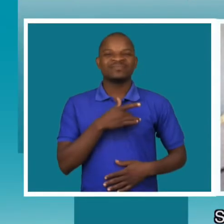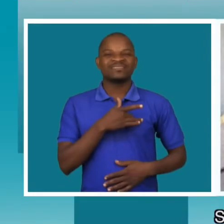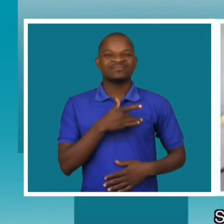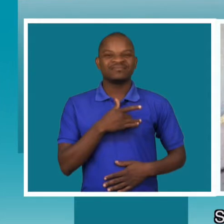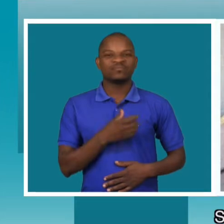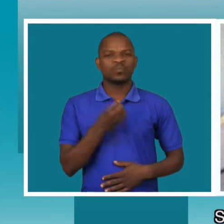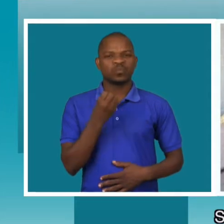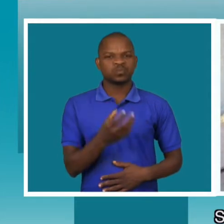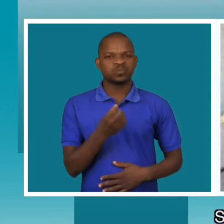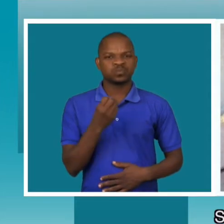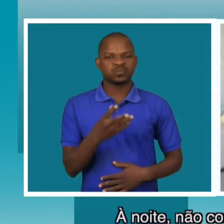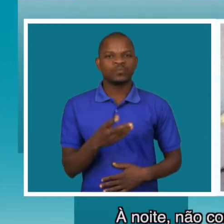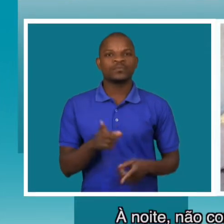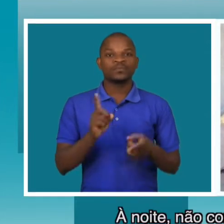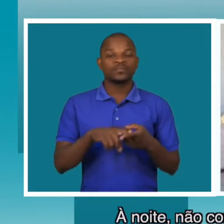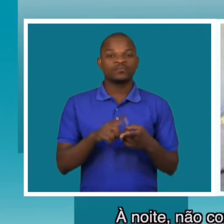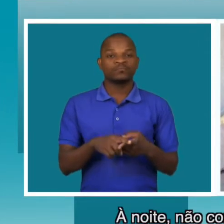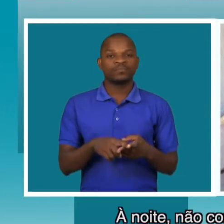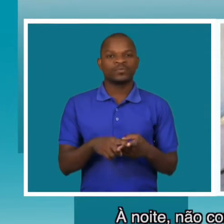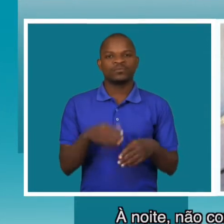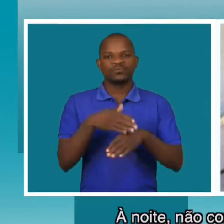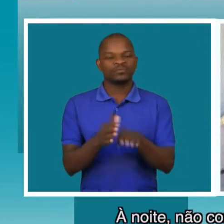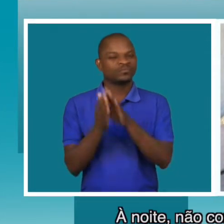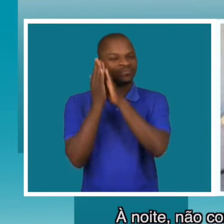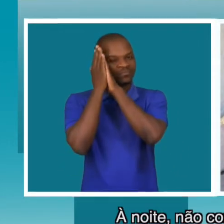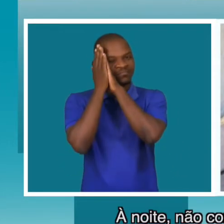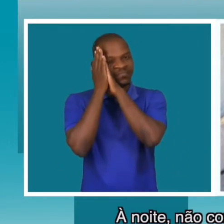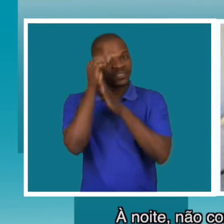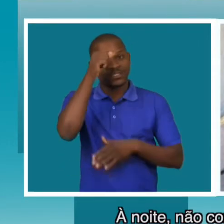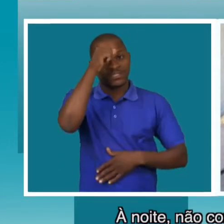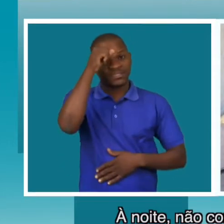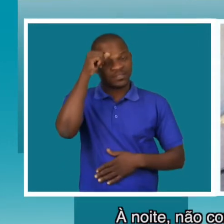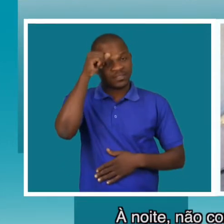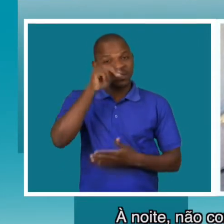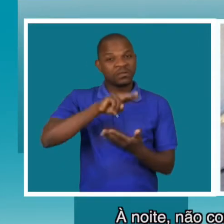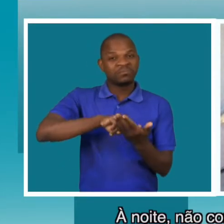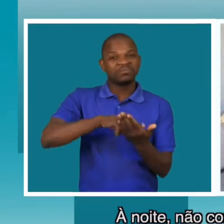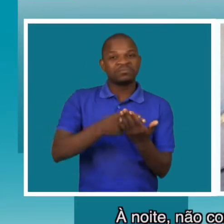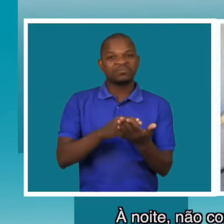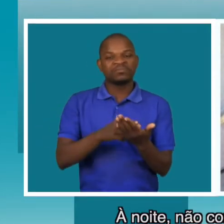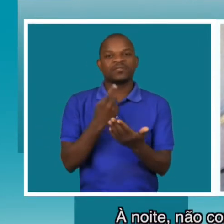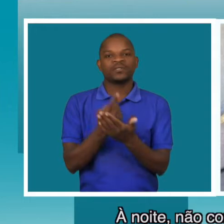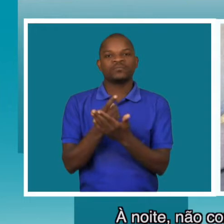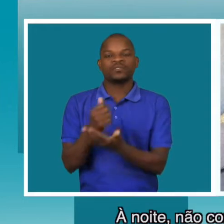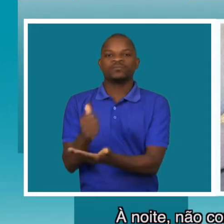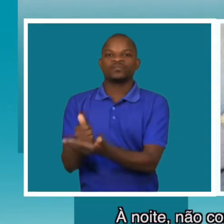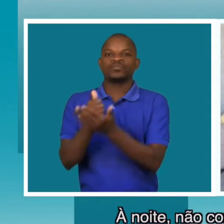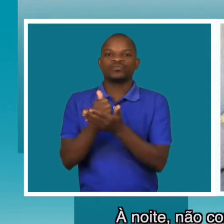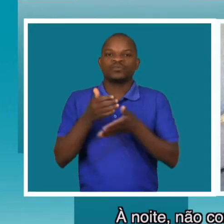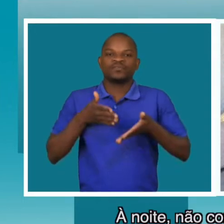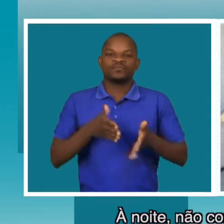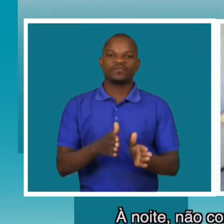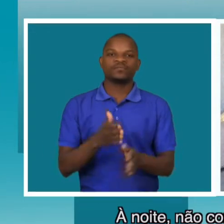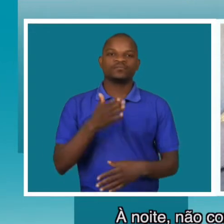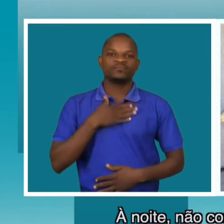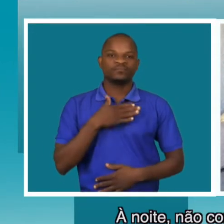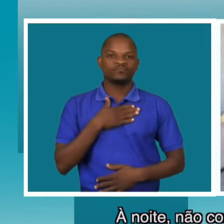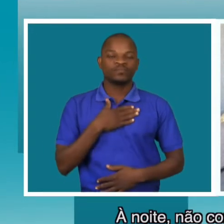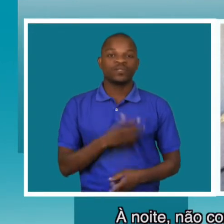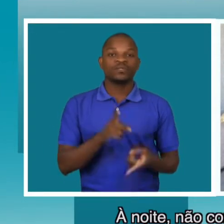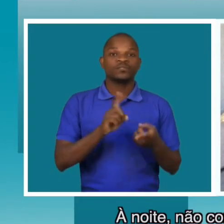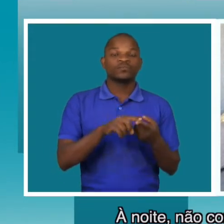muito dor, nas noites não consigo apanhar sono, nem para virar, eu preciso acordar minha filha para